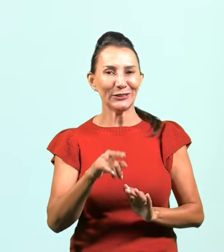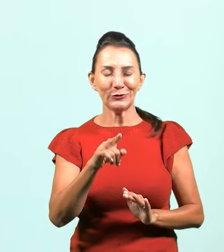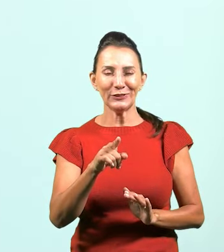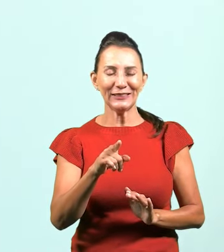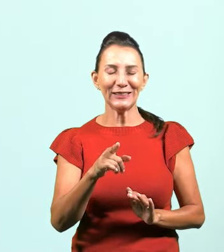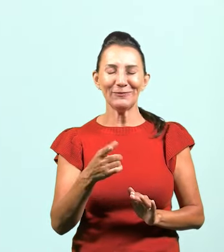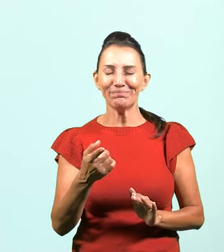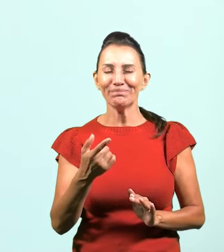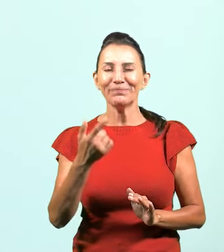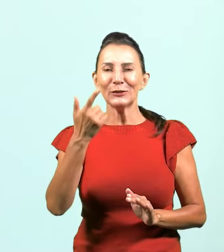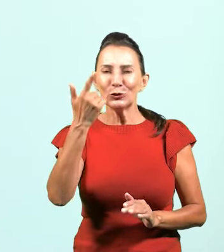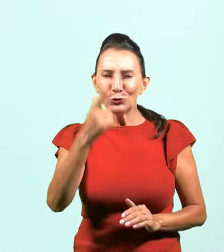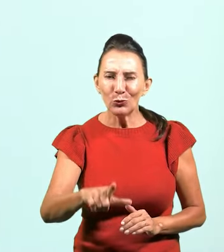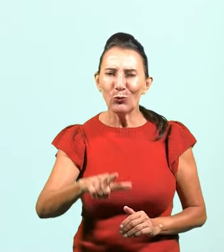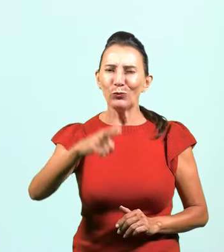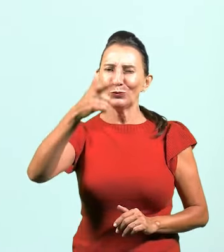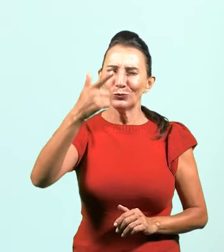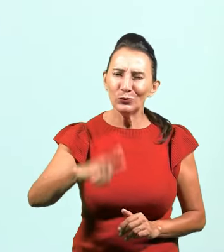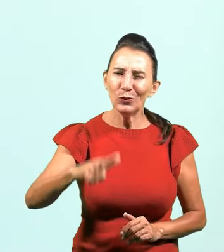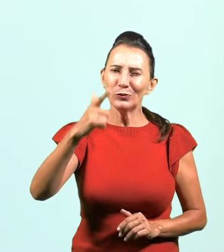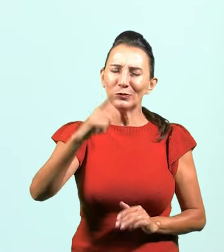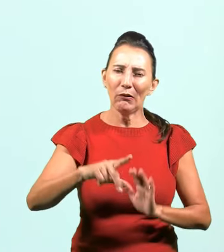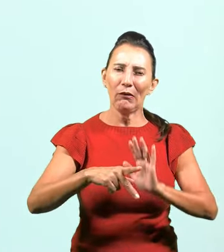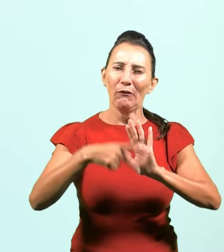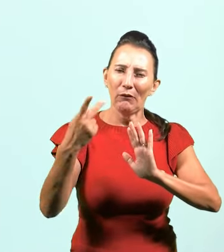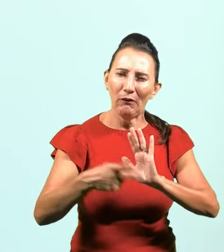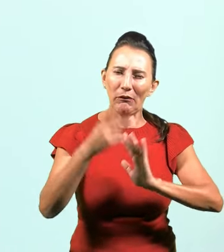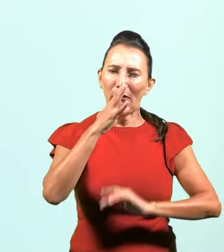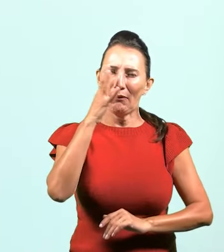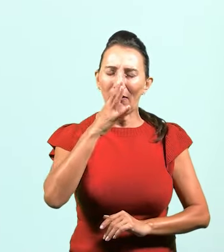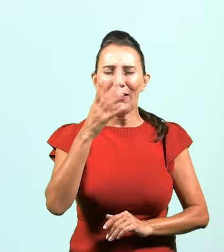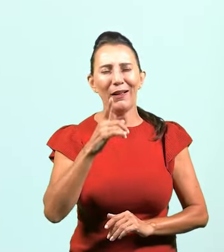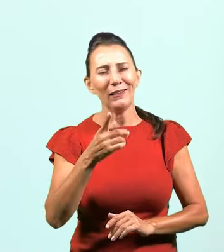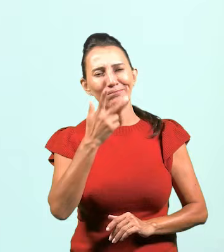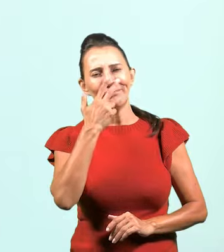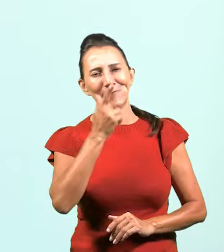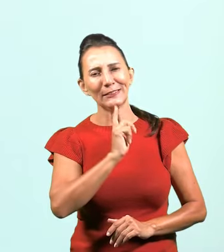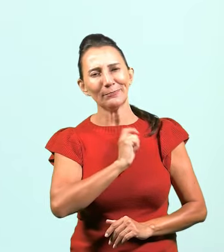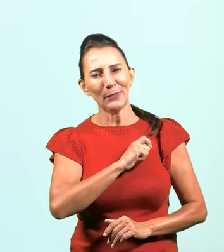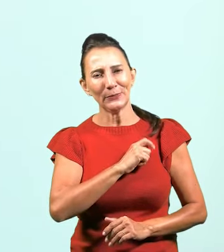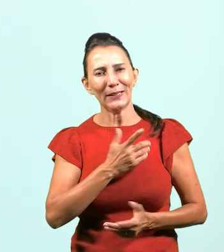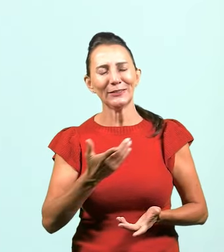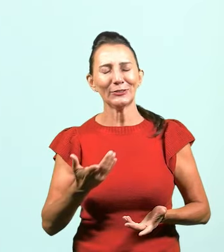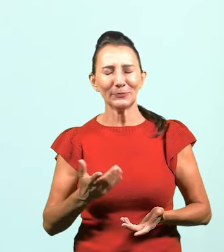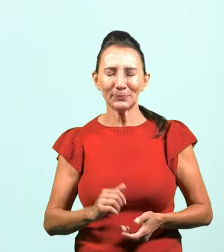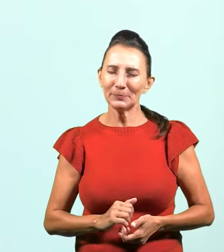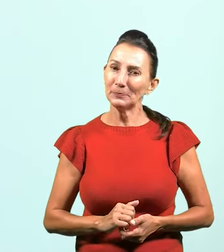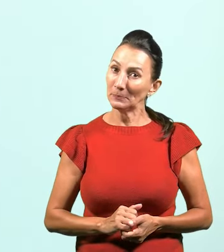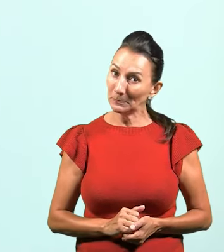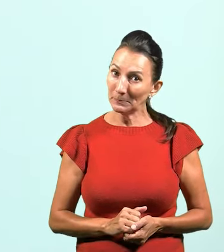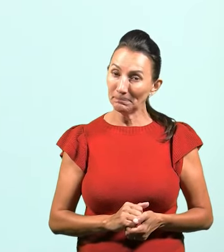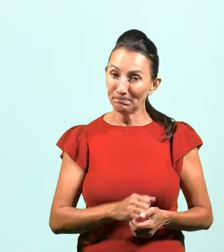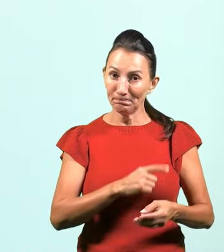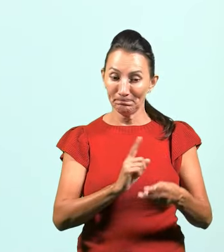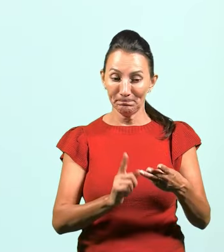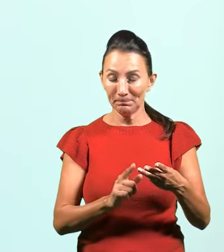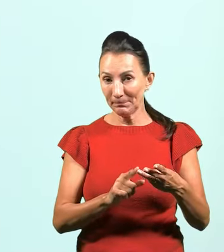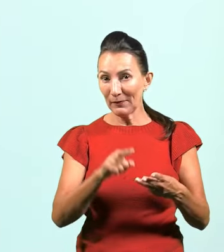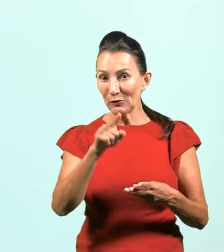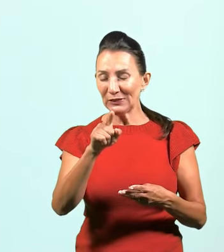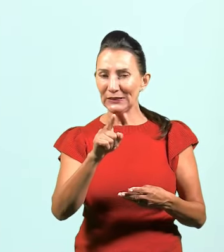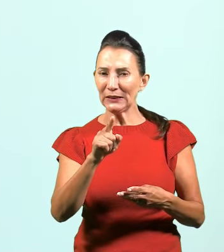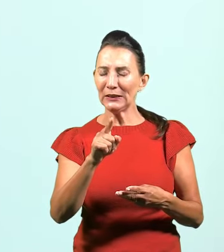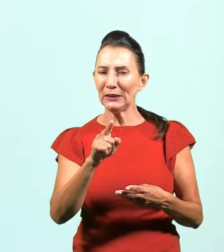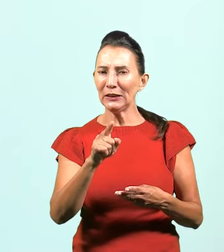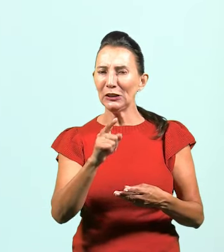melhor, mas você repetir continuamente aquilo, aí já é maldade. O que mais?